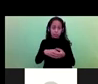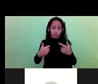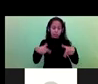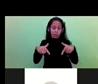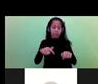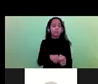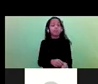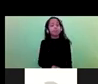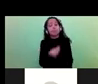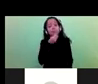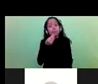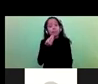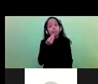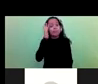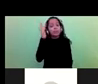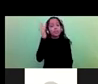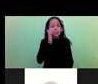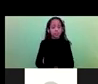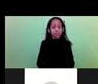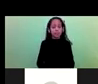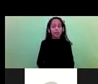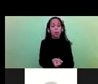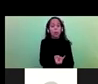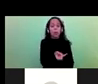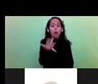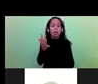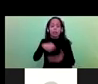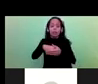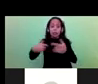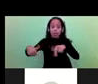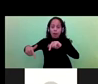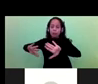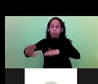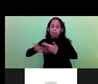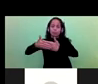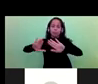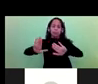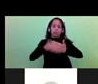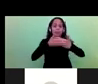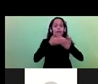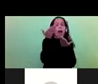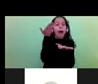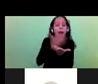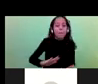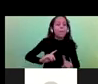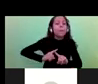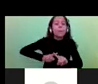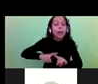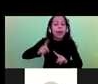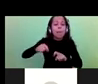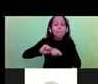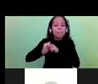quantos postos de trabalho não foram cessados e encerrados em razão da pandemia,